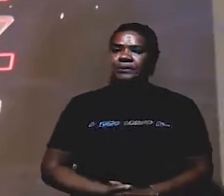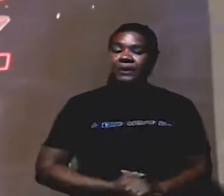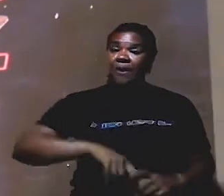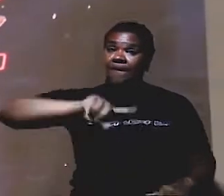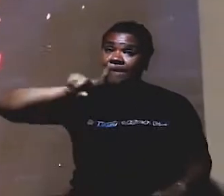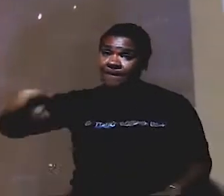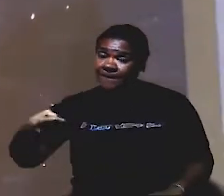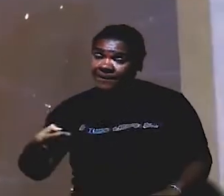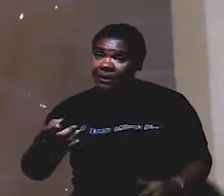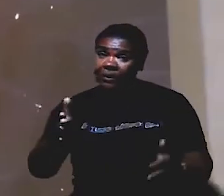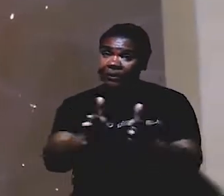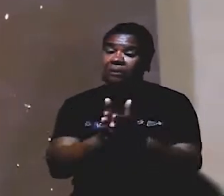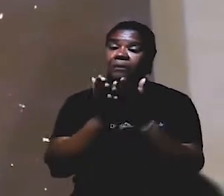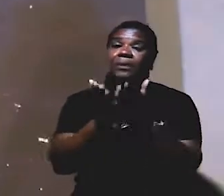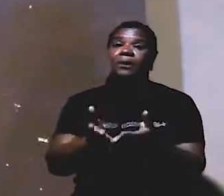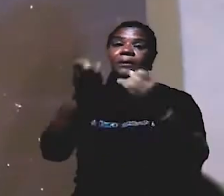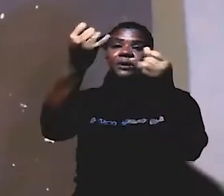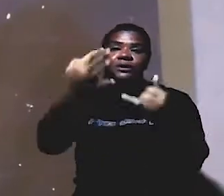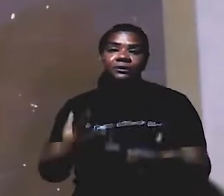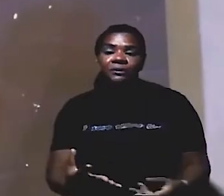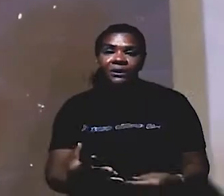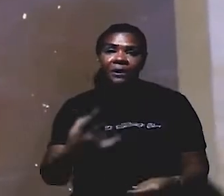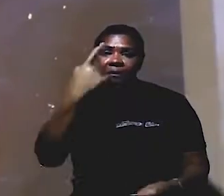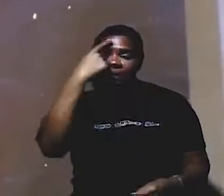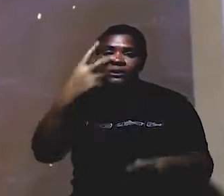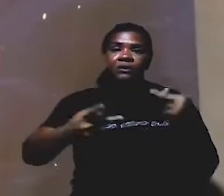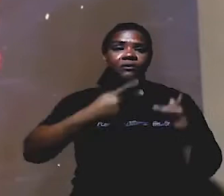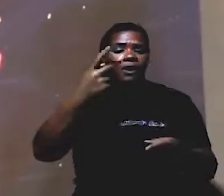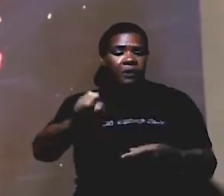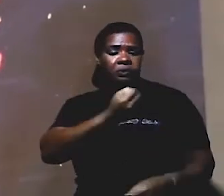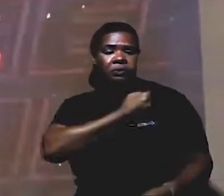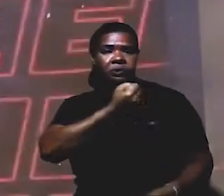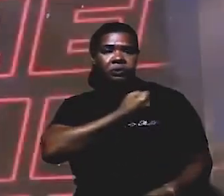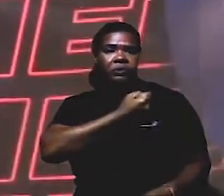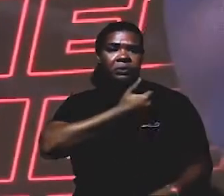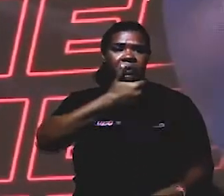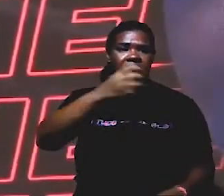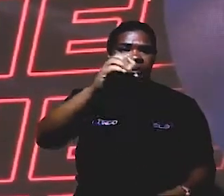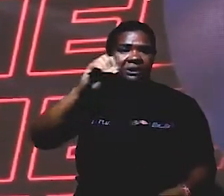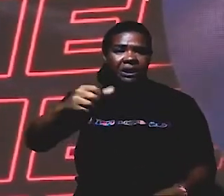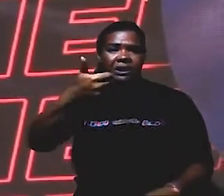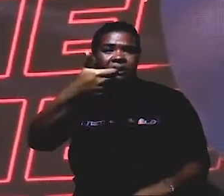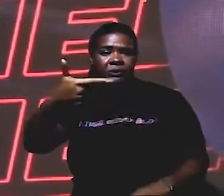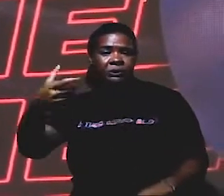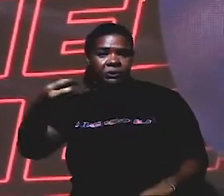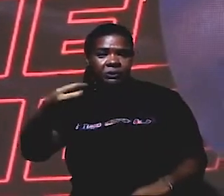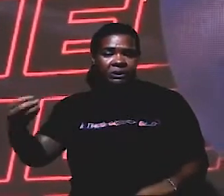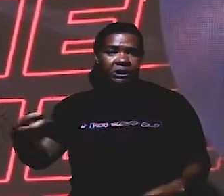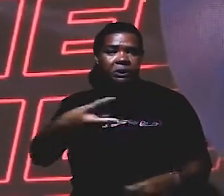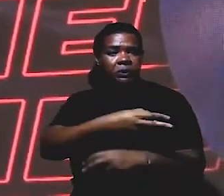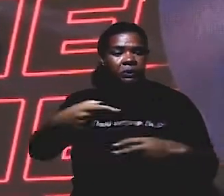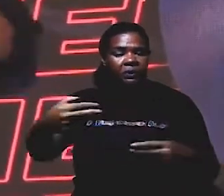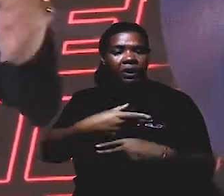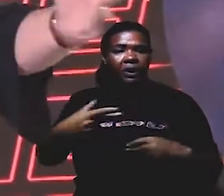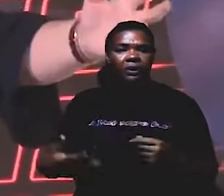1000 na Bíblia comumente não fala de números. Não é 100, 200, 800, 900 mil.